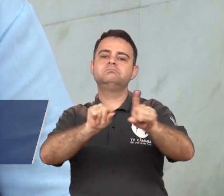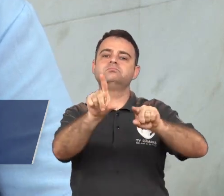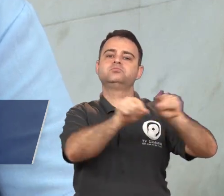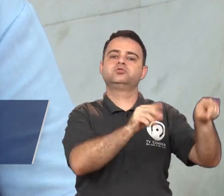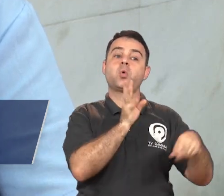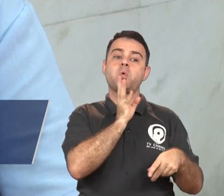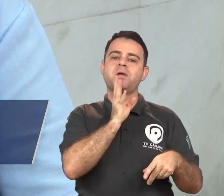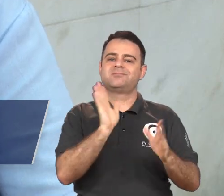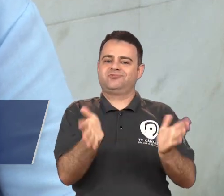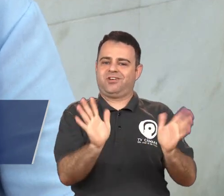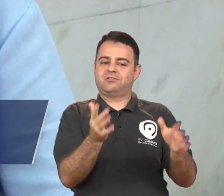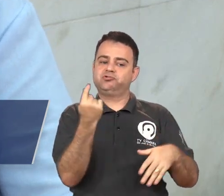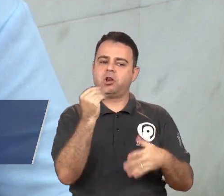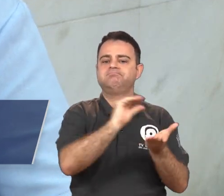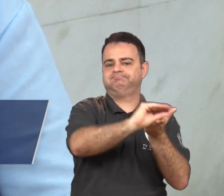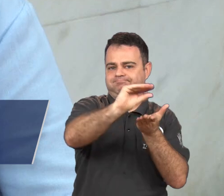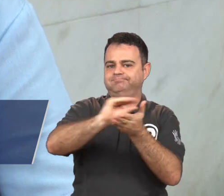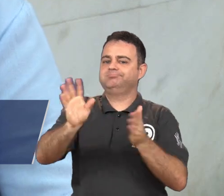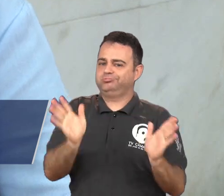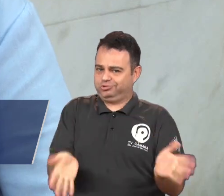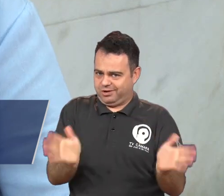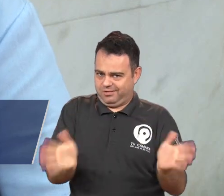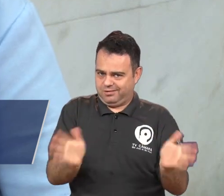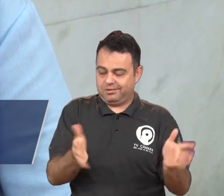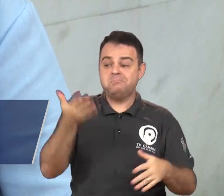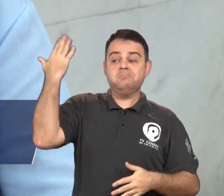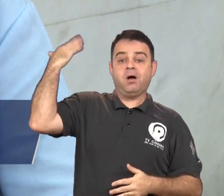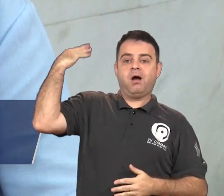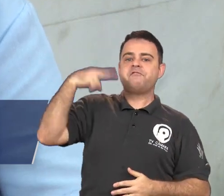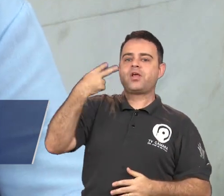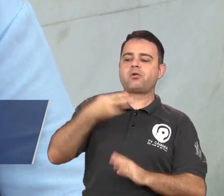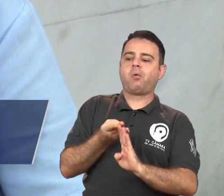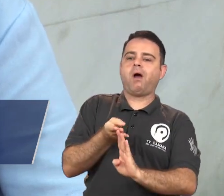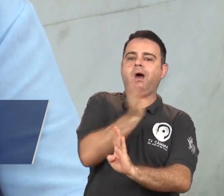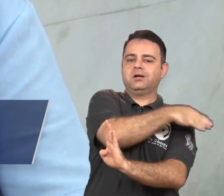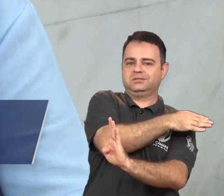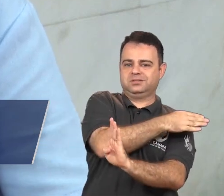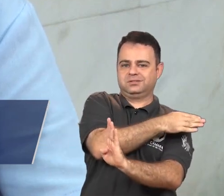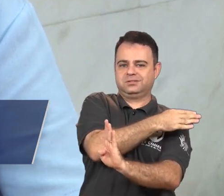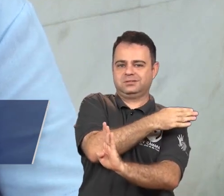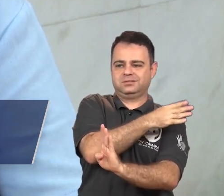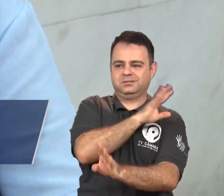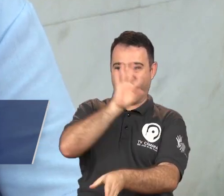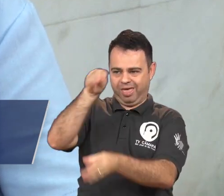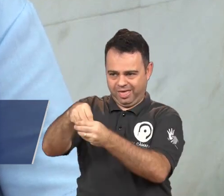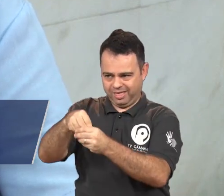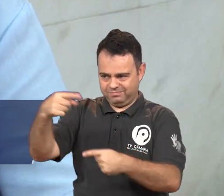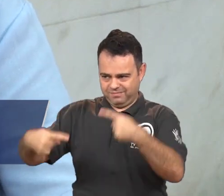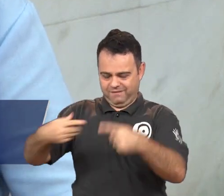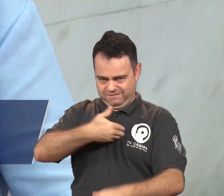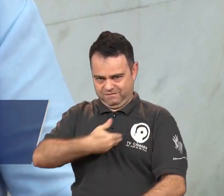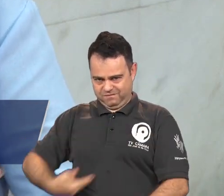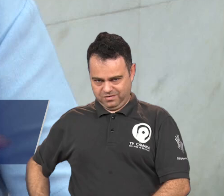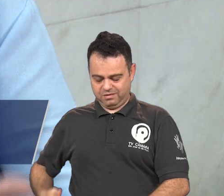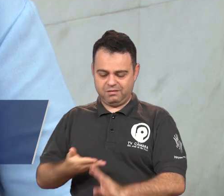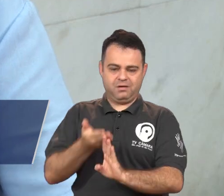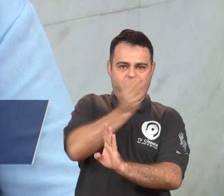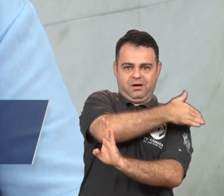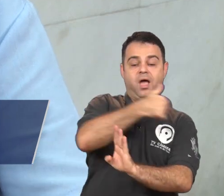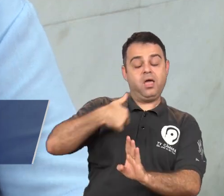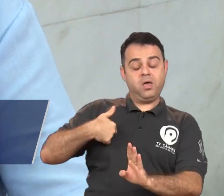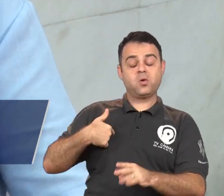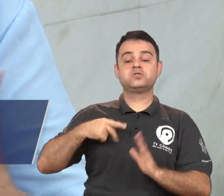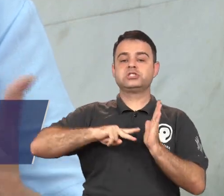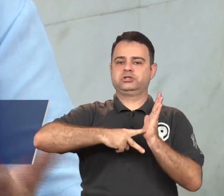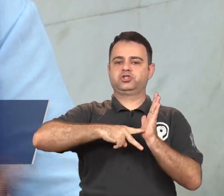trabalha há algum ano, porque mesmo antes de ser vereadora, de entrar no mundo da política partidária, eu como presidente